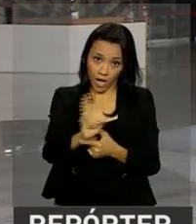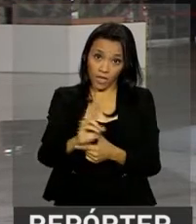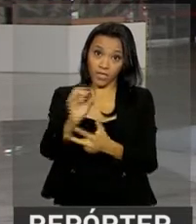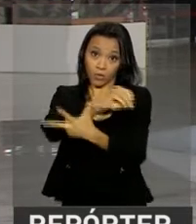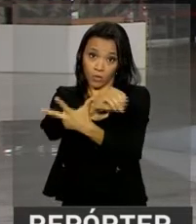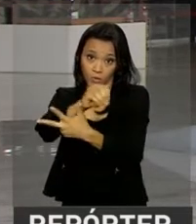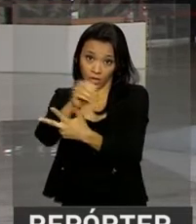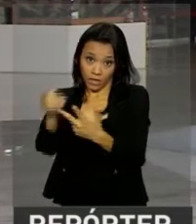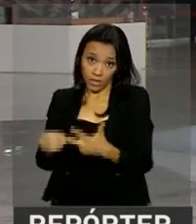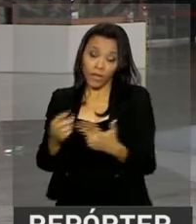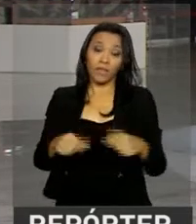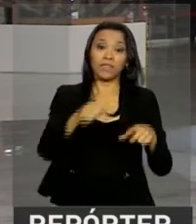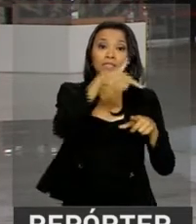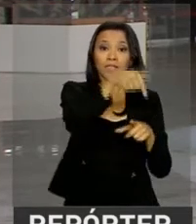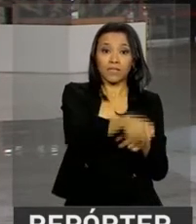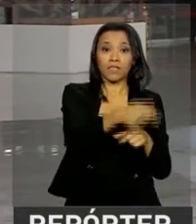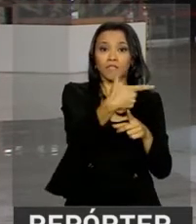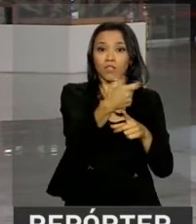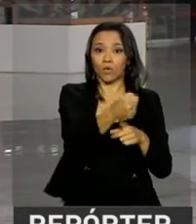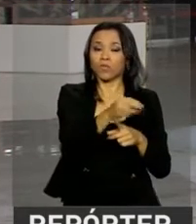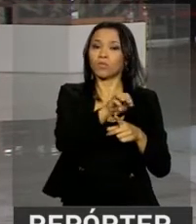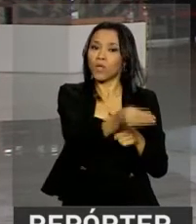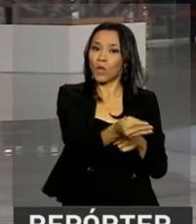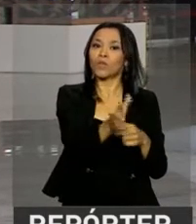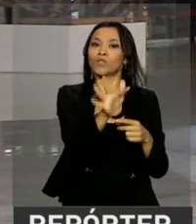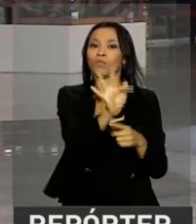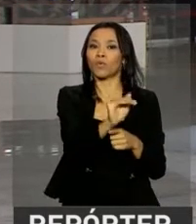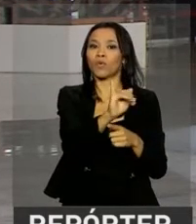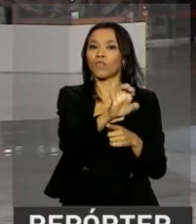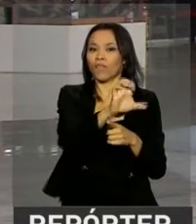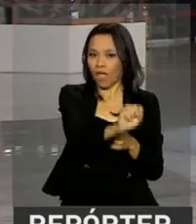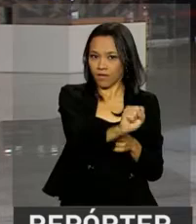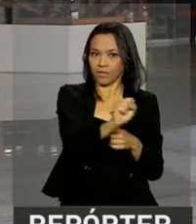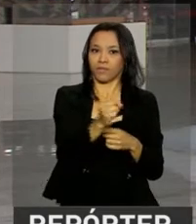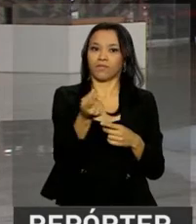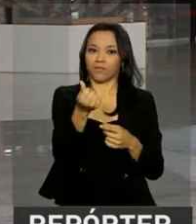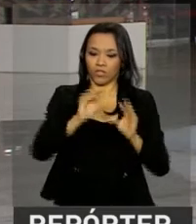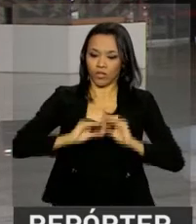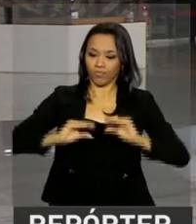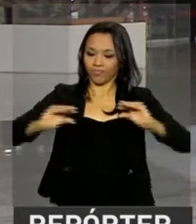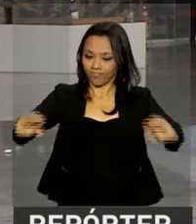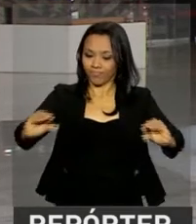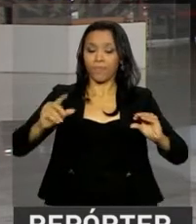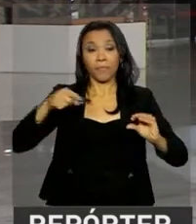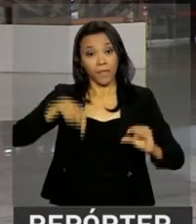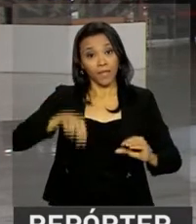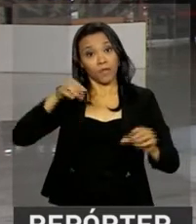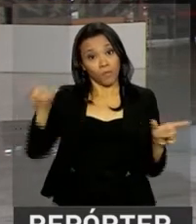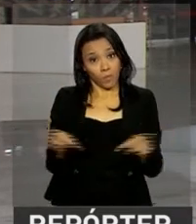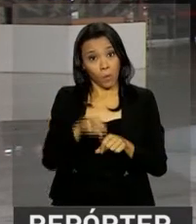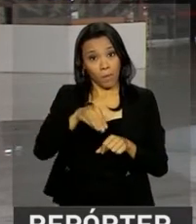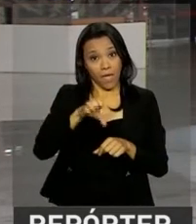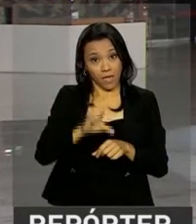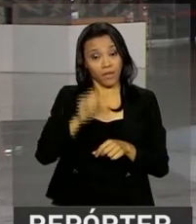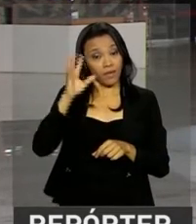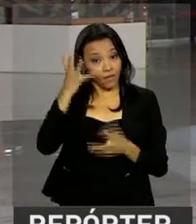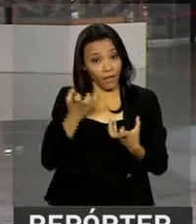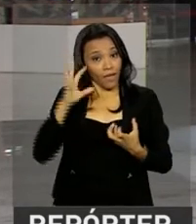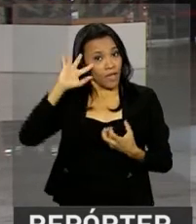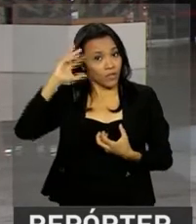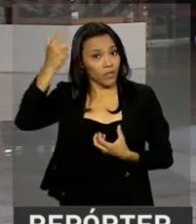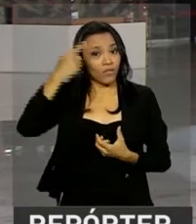702 milhões para os fiéis com esses recursos o mec espera regularizar mais de um milhão e